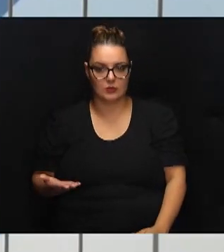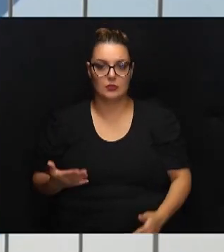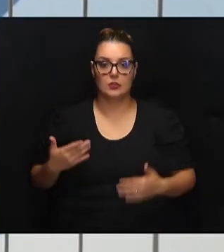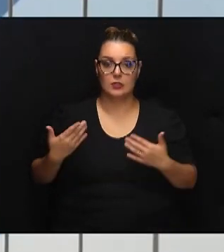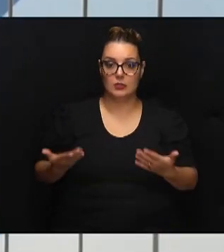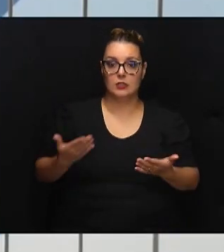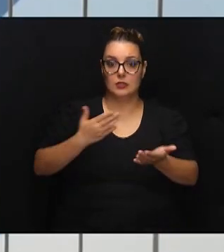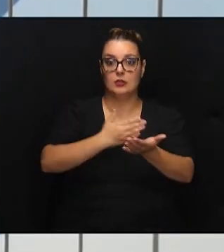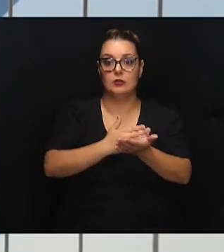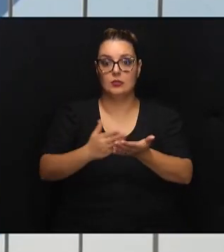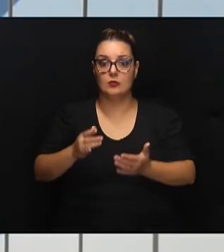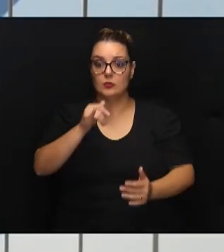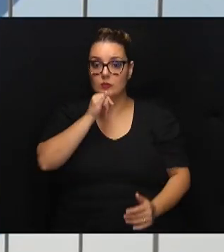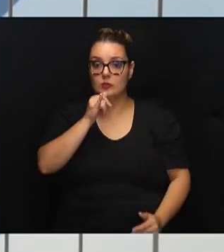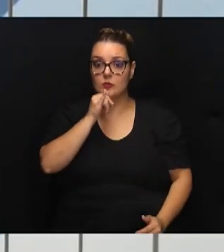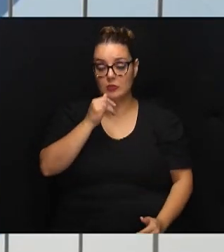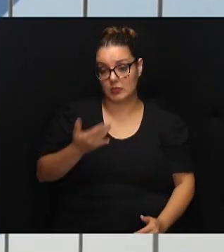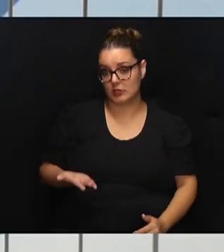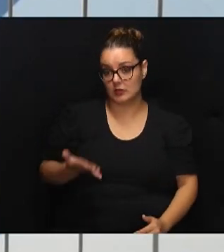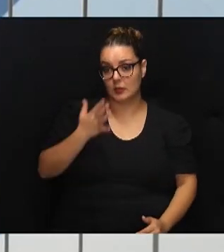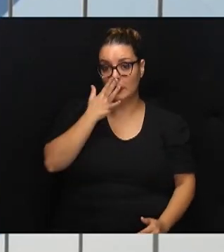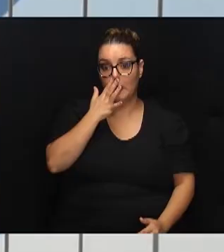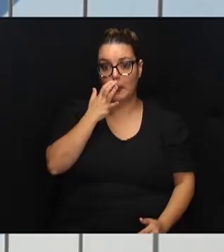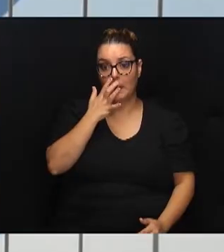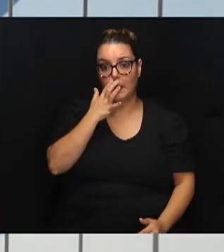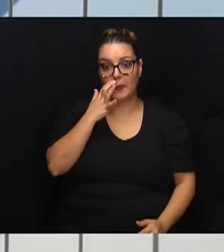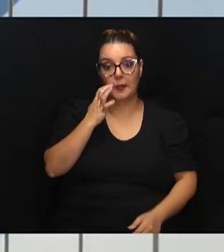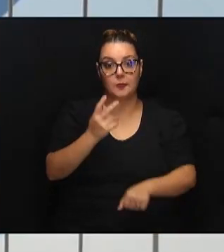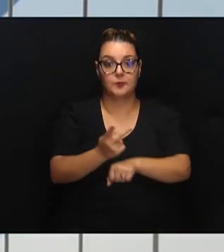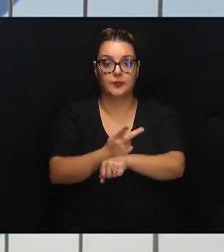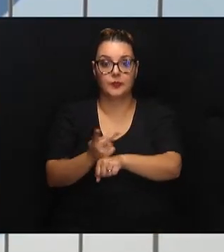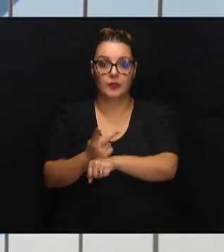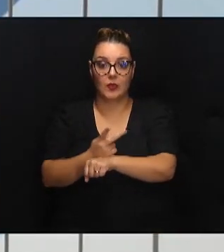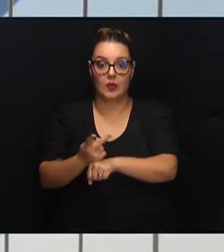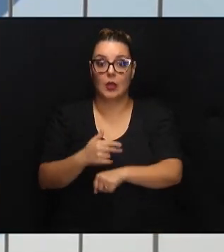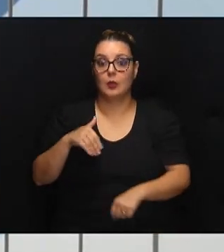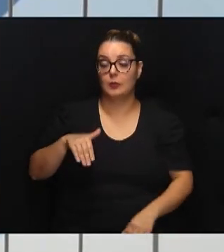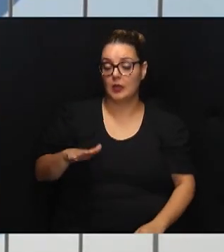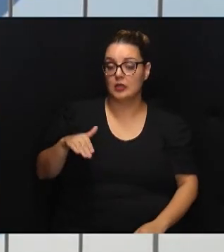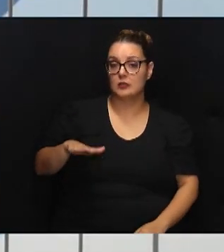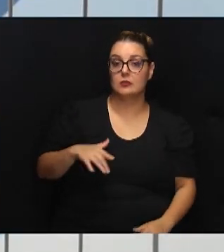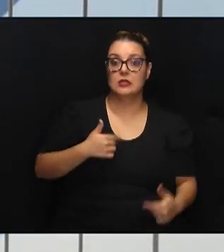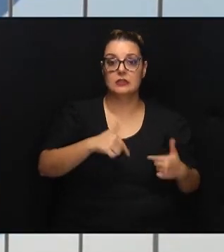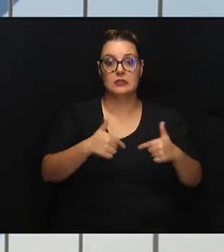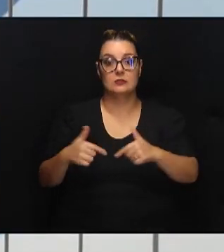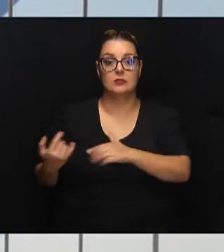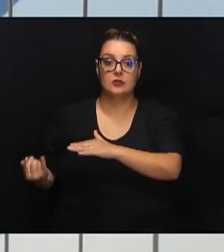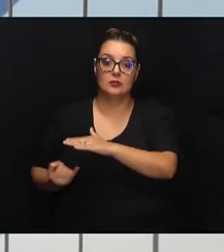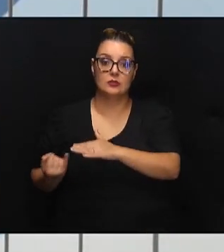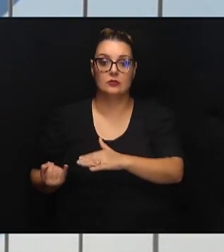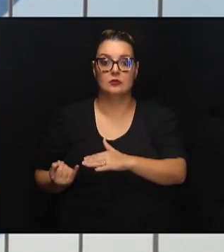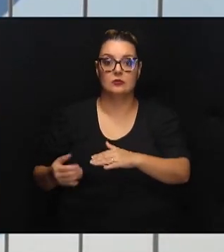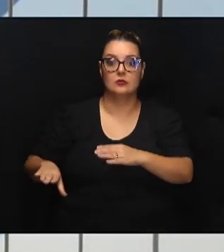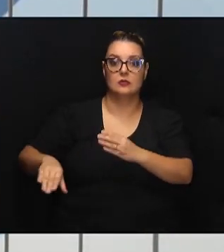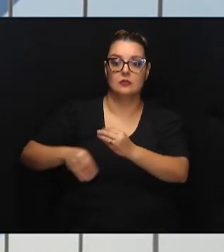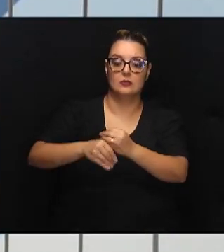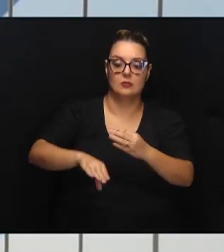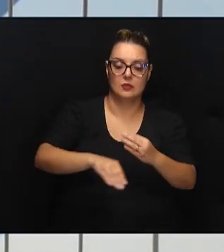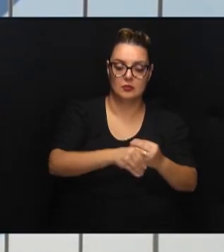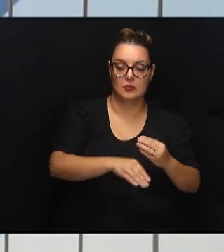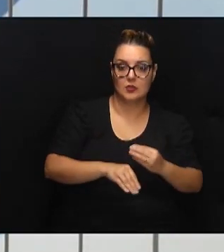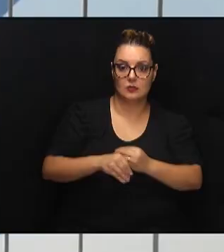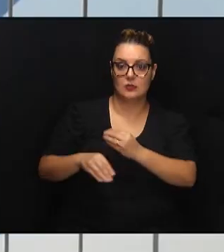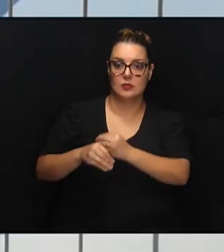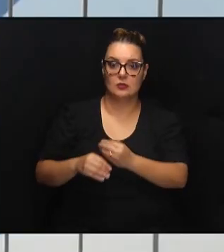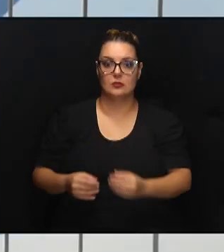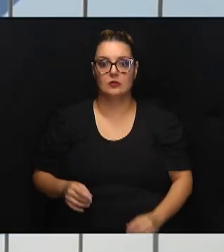ele começa, por exemplo, a procurar cada vez mais trabalhos informais e às vezes complementam. E aí